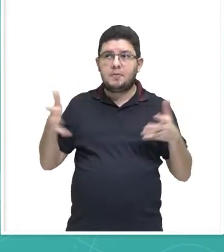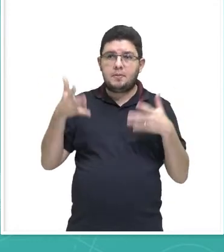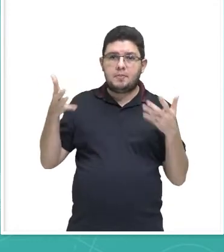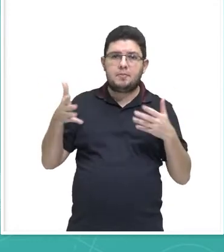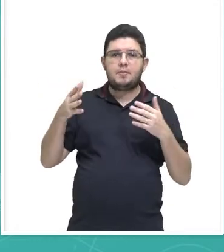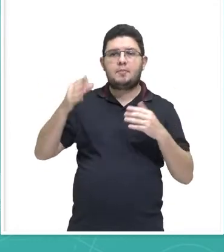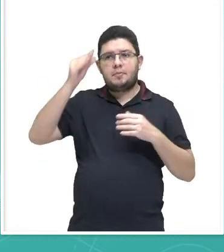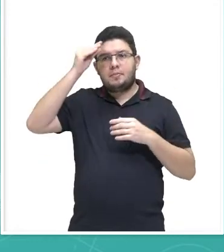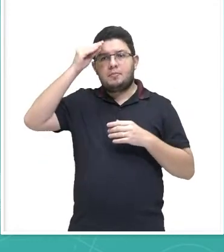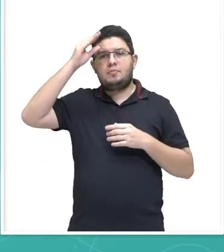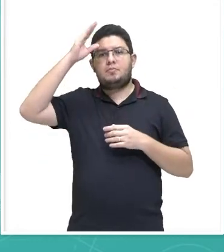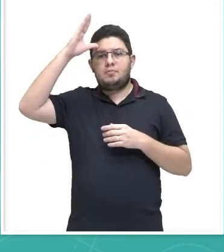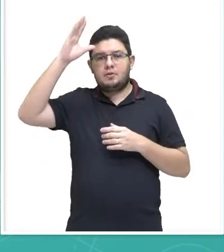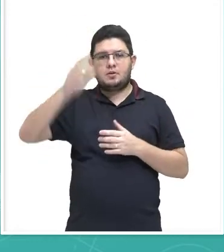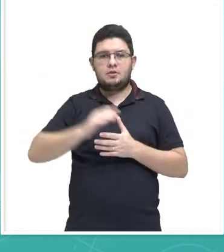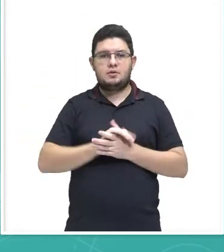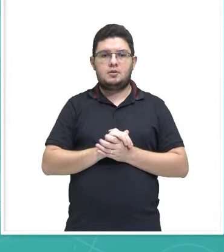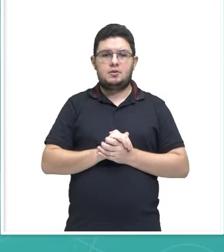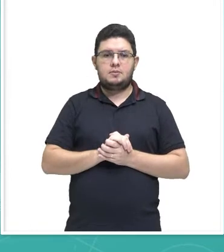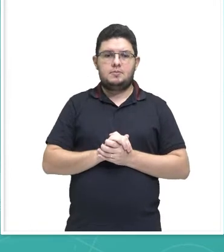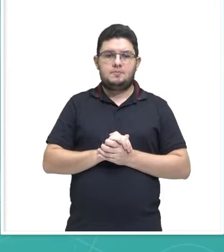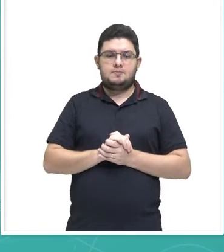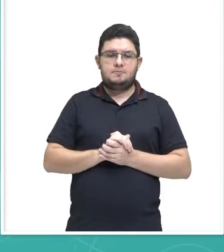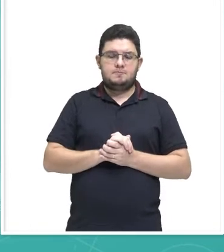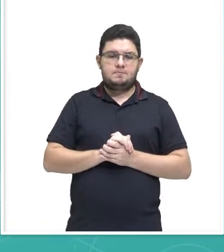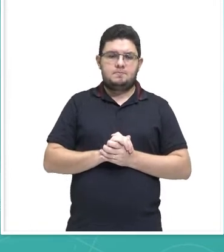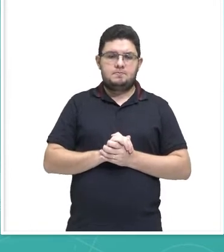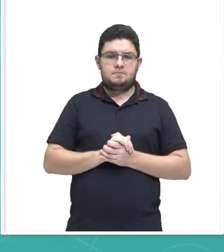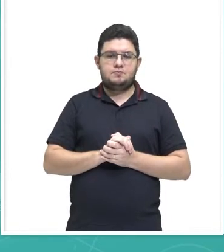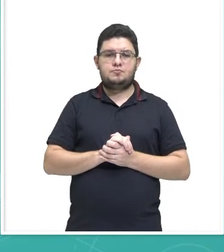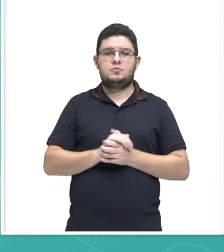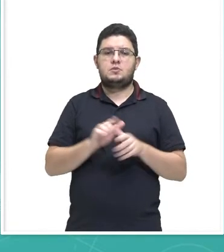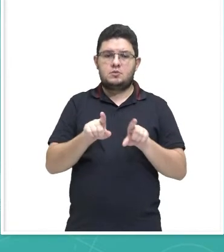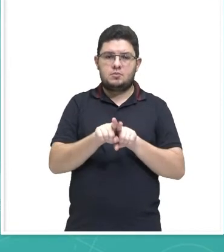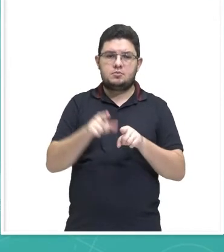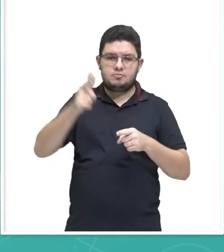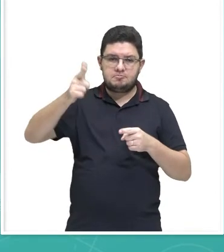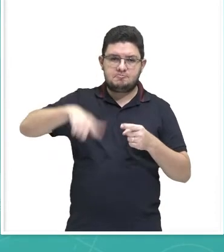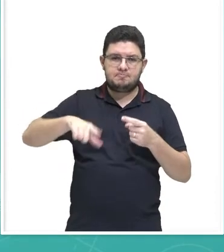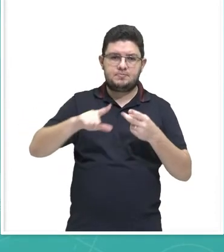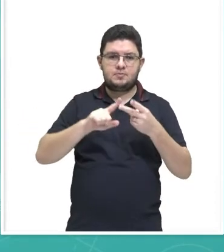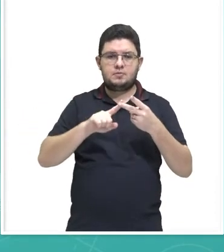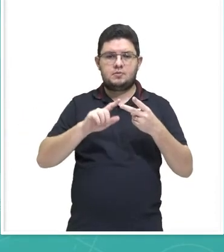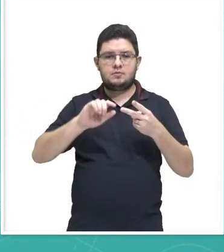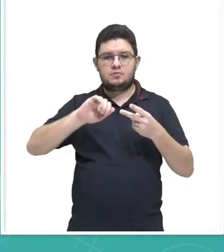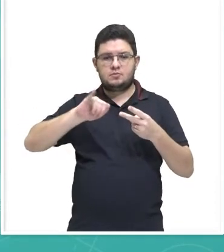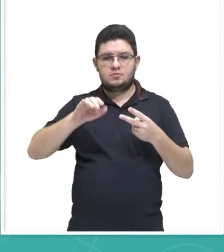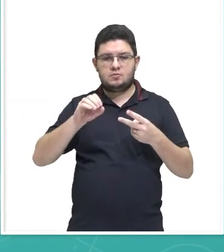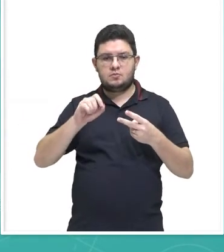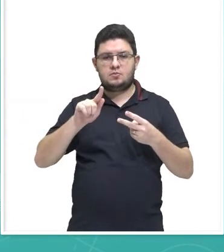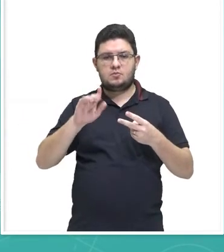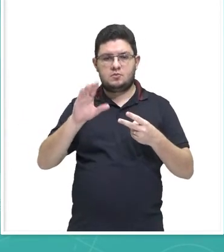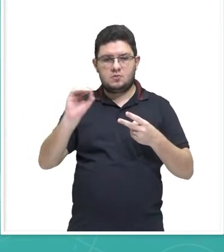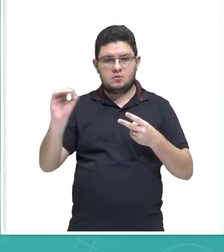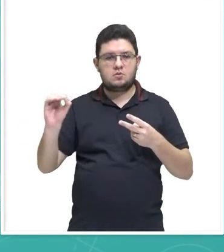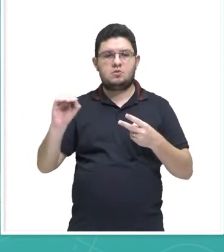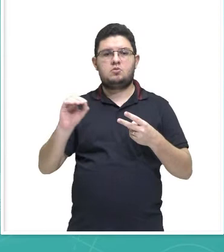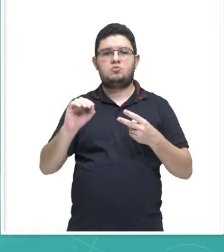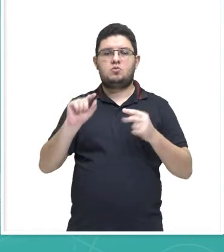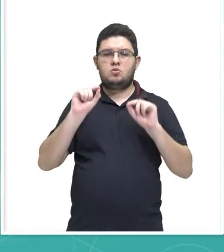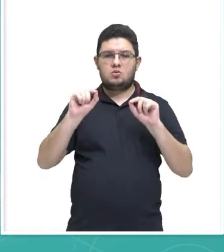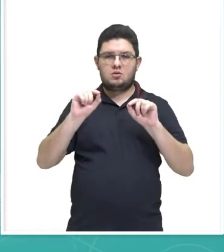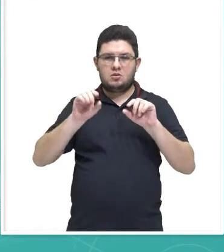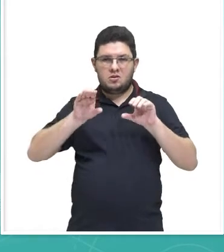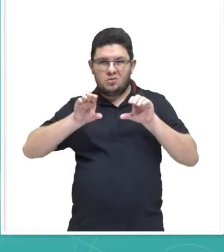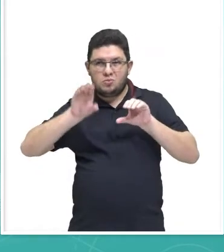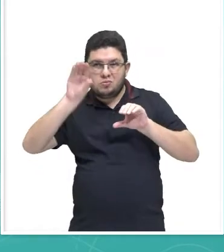lógico. Vamos prosseguir? Outro jogo que eu trouxe para vocês é o quebra-cabeças. Nossa, esse